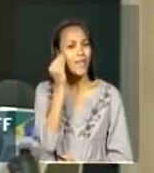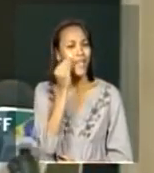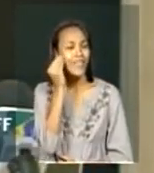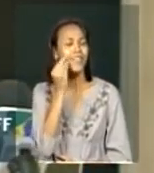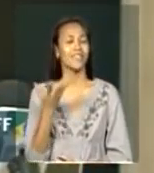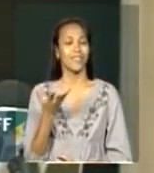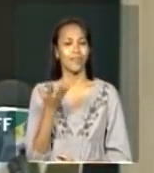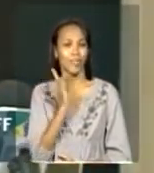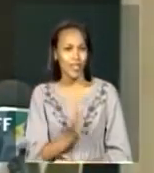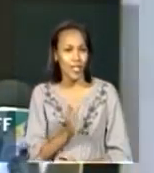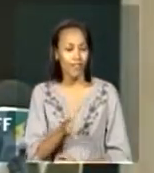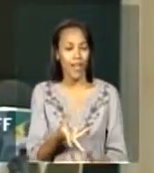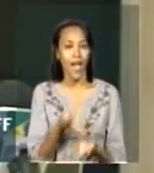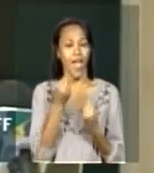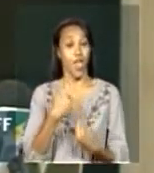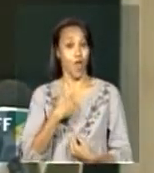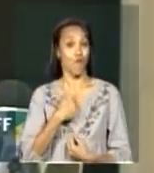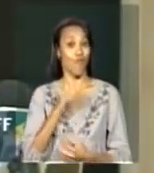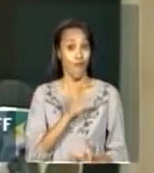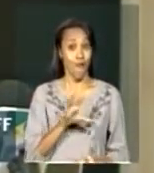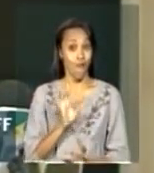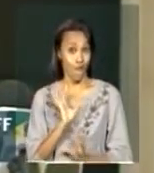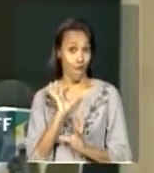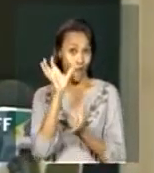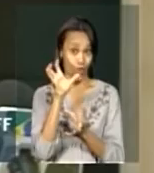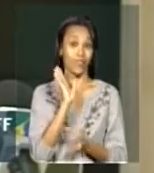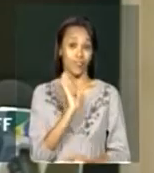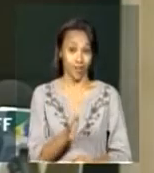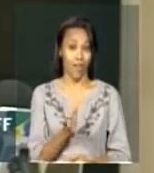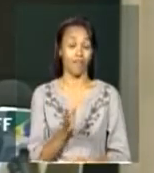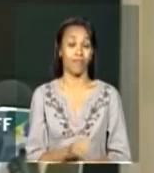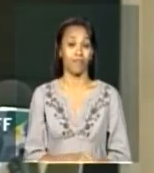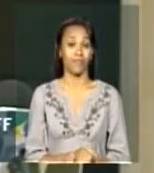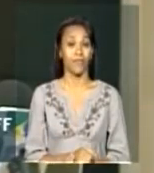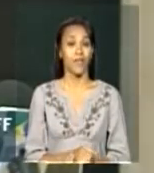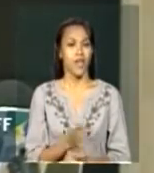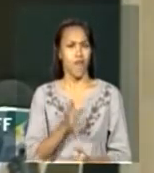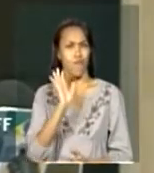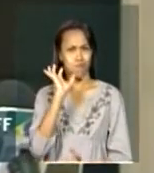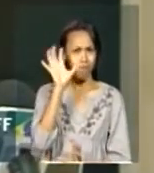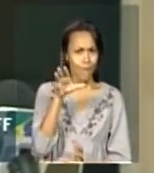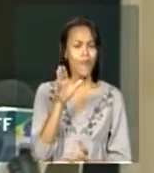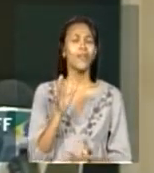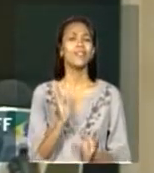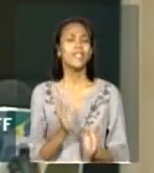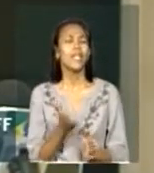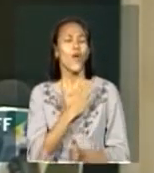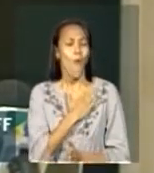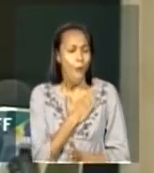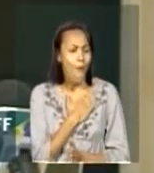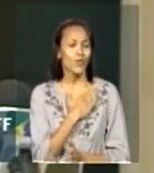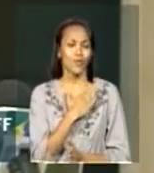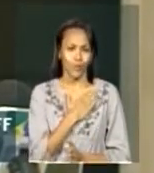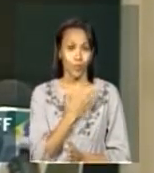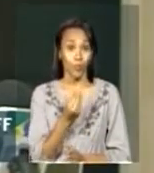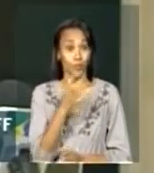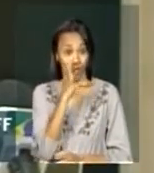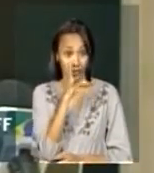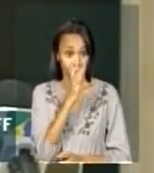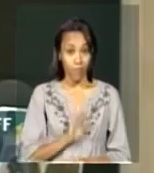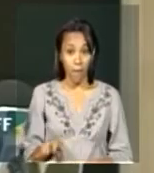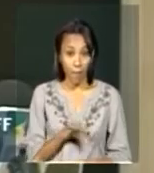né? Aquilo você absorve. Eu julguei vôlei, então acompanho o vôlei. Acompanho o vôlei e e gosto muito, muito de ver